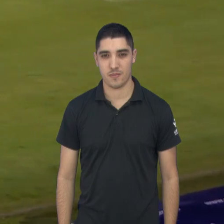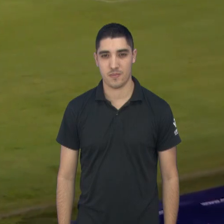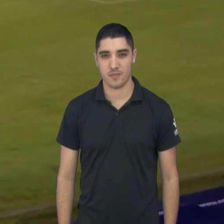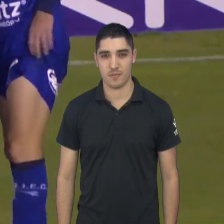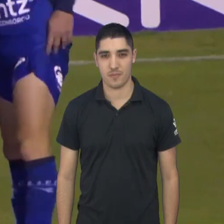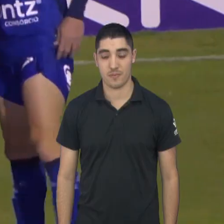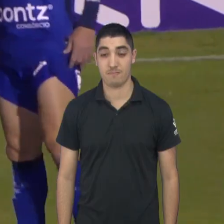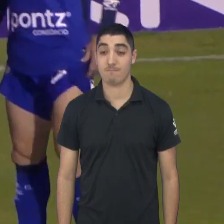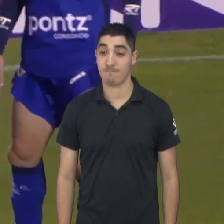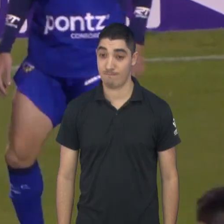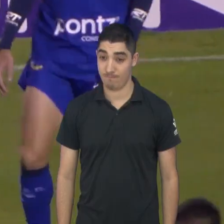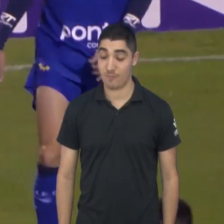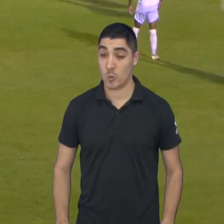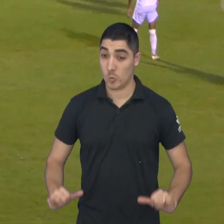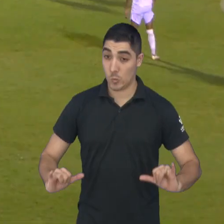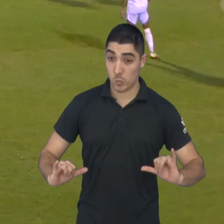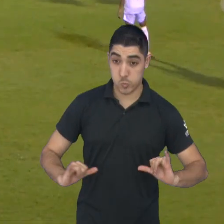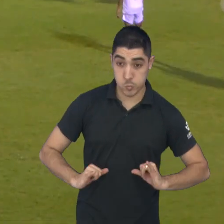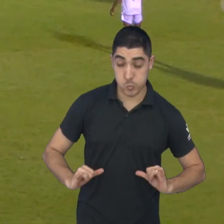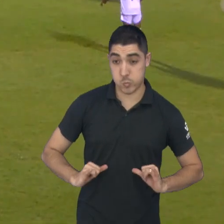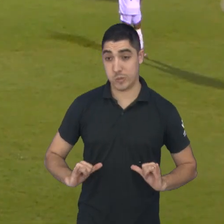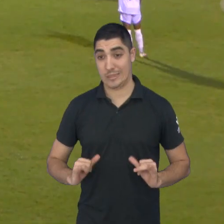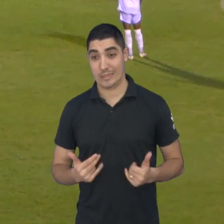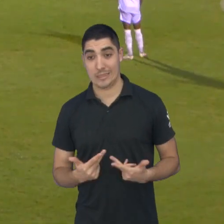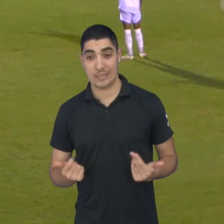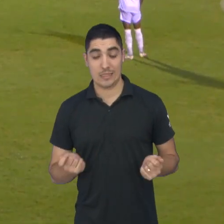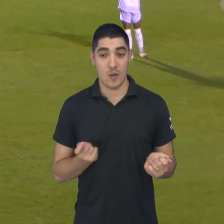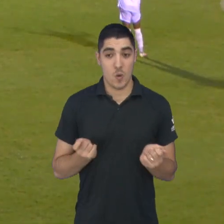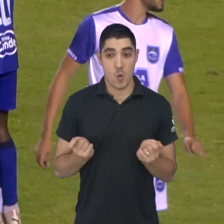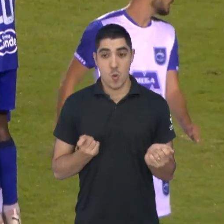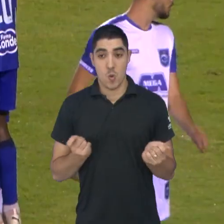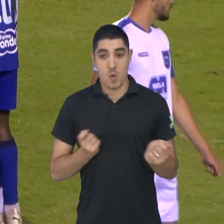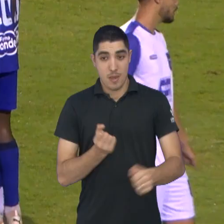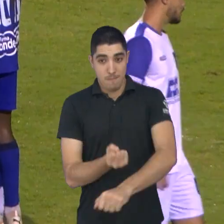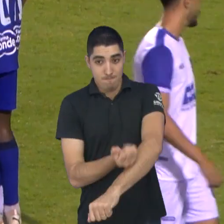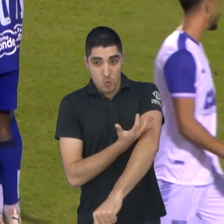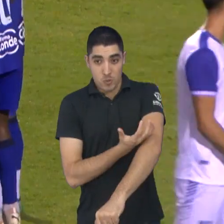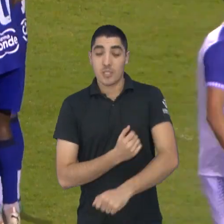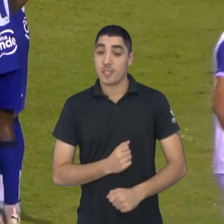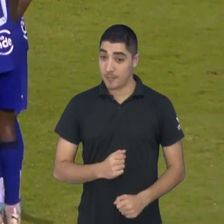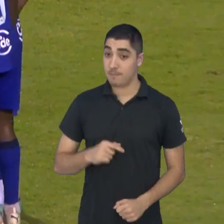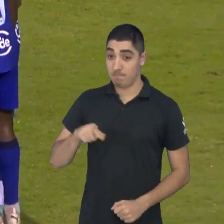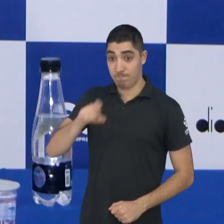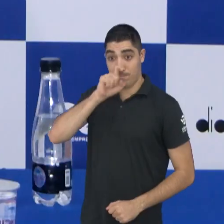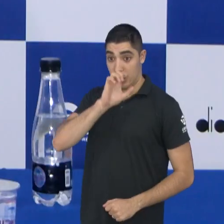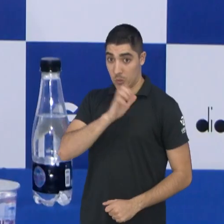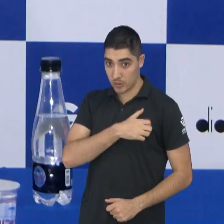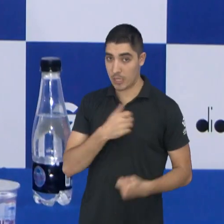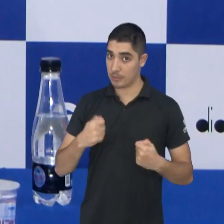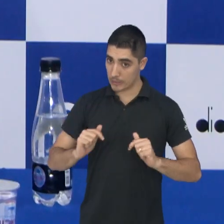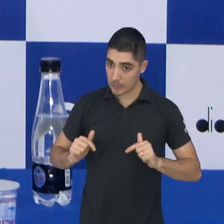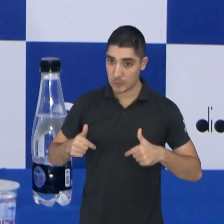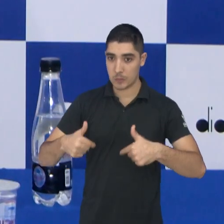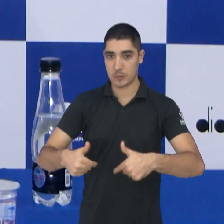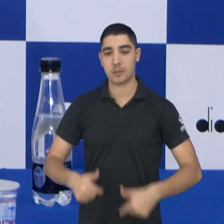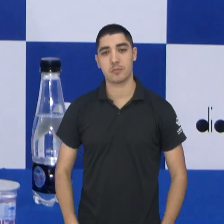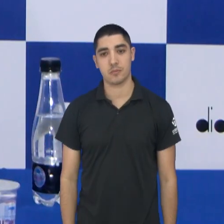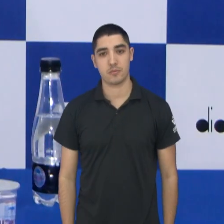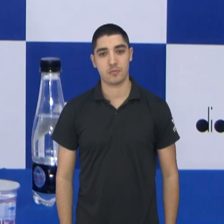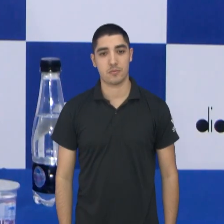Saber sofrer, conter os ânimos, lições cada vez mais importantes para o São José daqui para frente. Ponte um time que